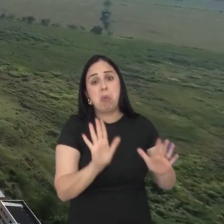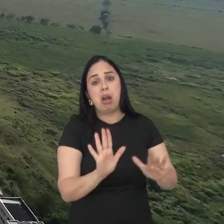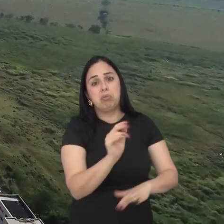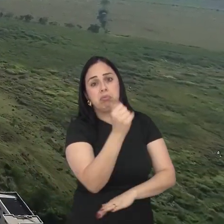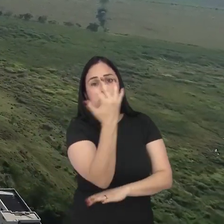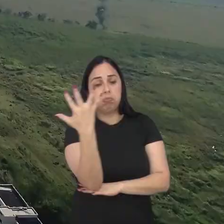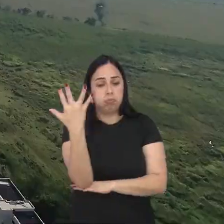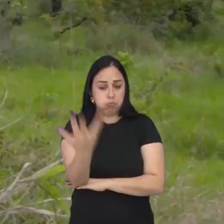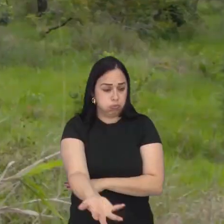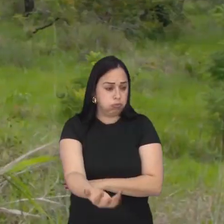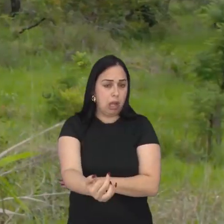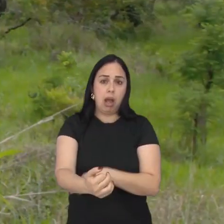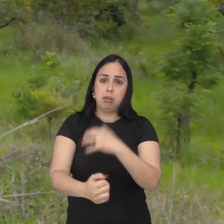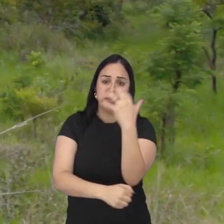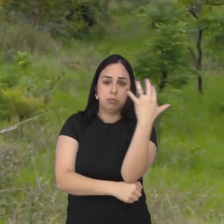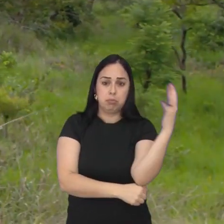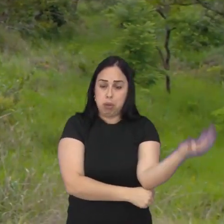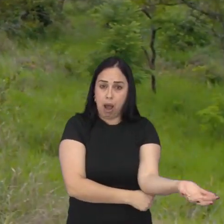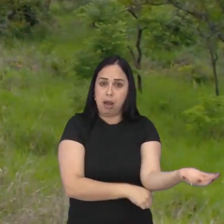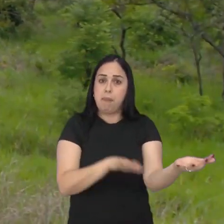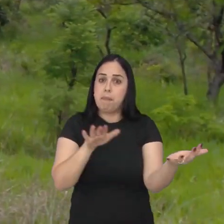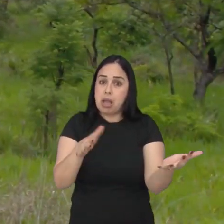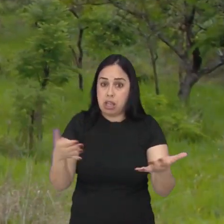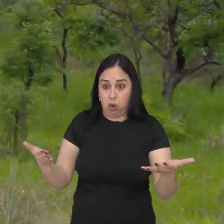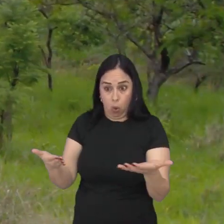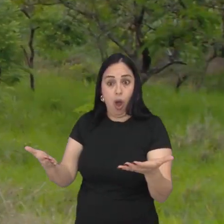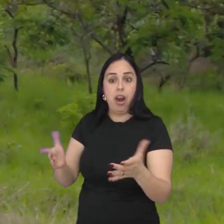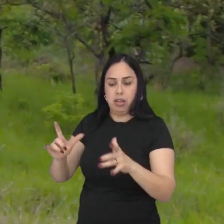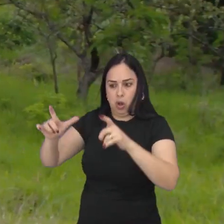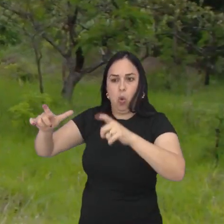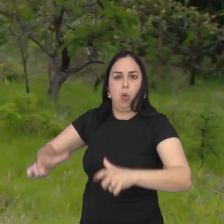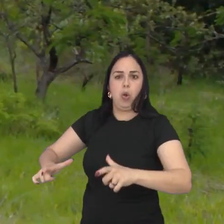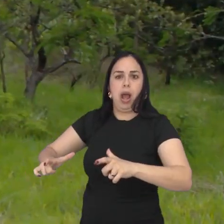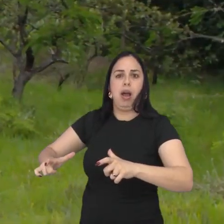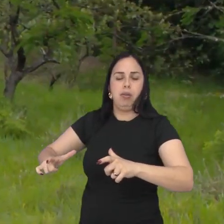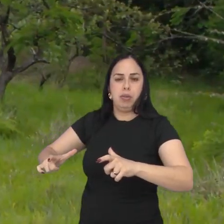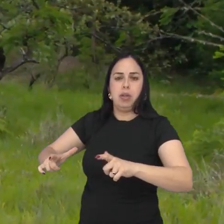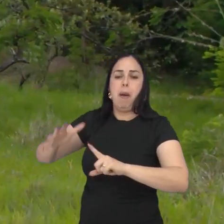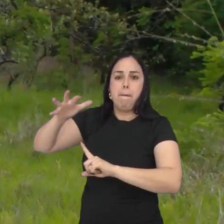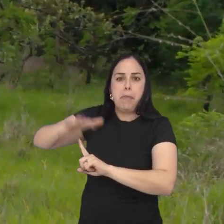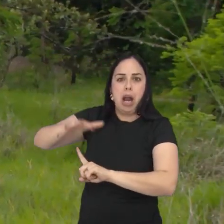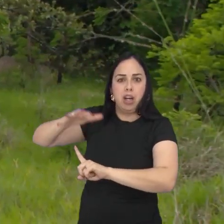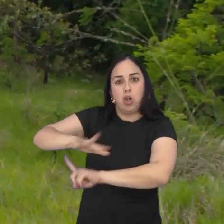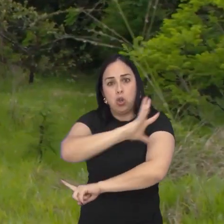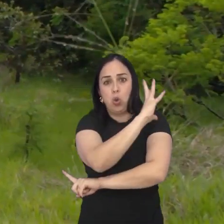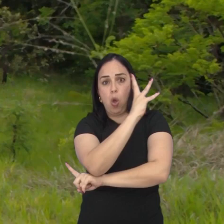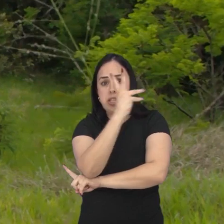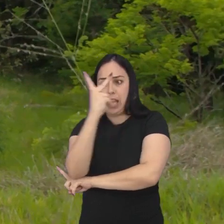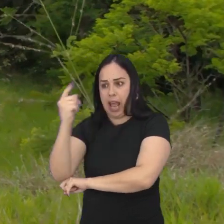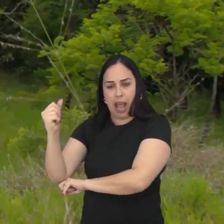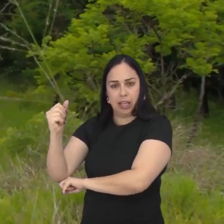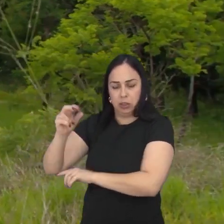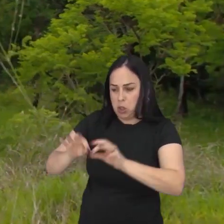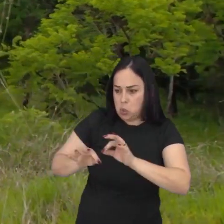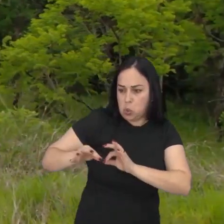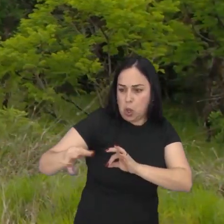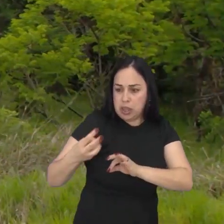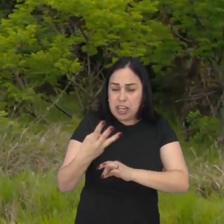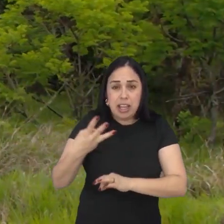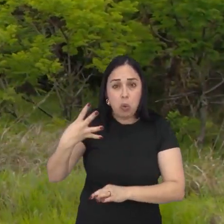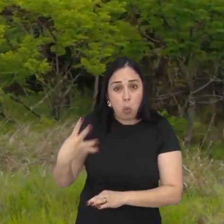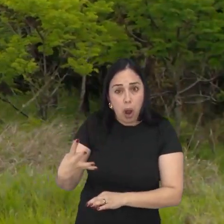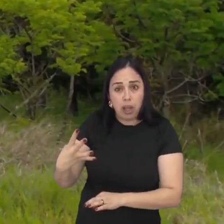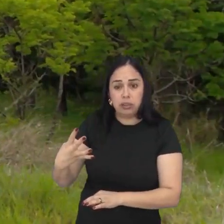resistiu ao desmatamento. O que sobrou está protegido, se tornou um parque, o Parque Municipal do Cerrado. São 30